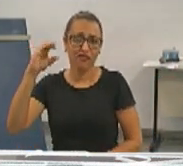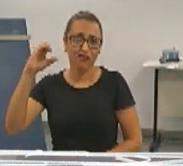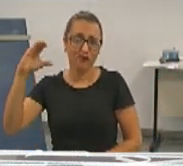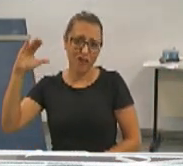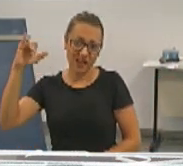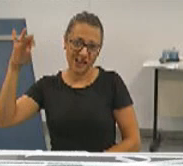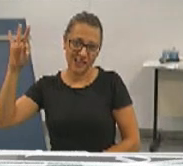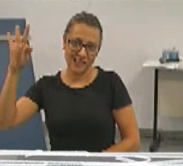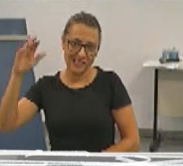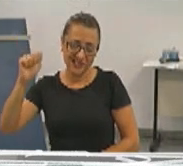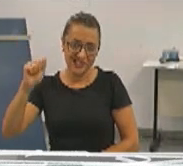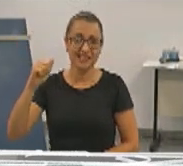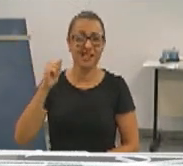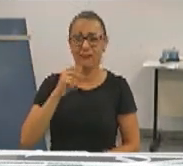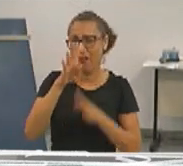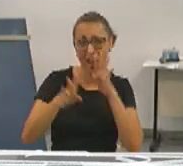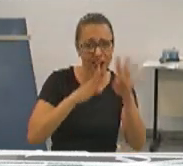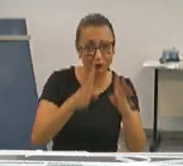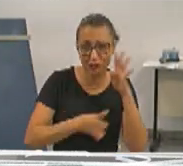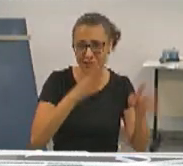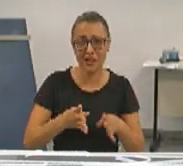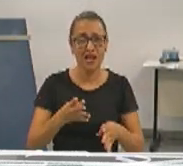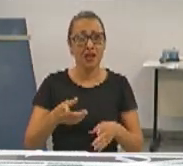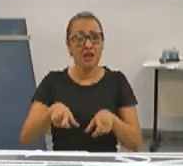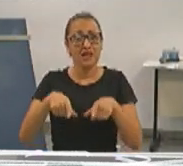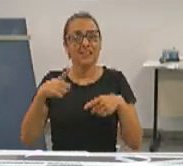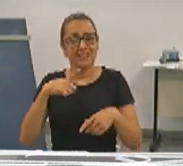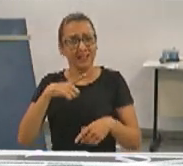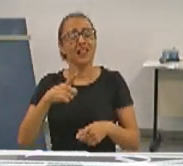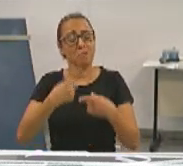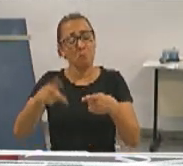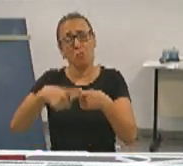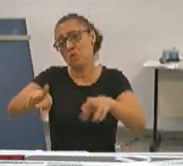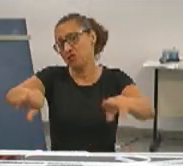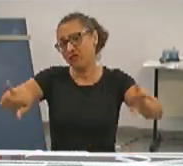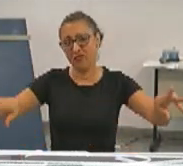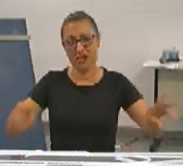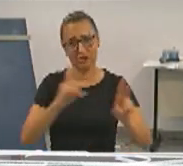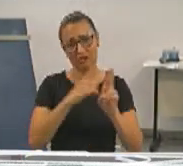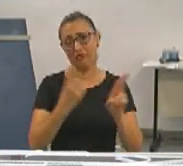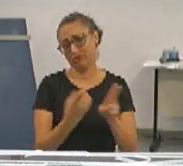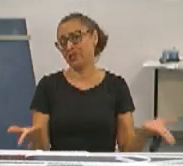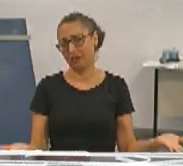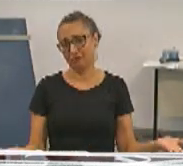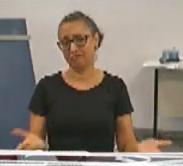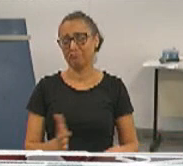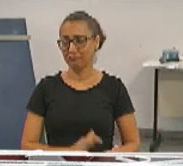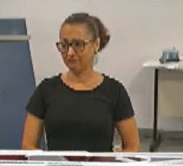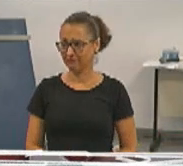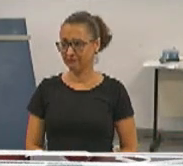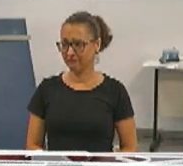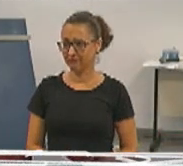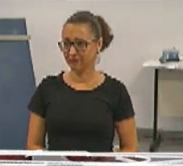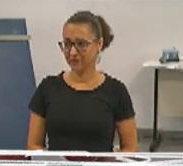Né? Enquanto que outros problemas da universidade ficam em segundo Tempo, plano. Candidato.